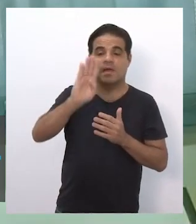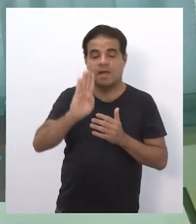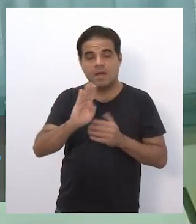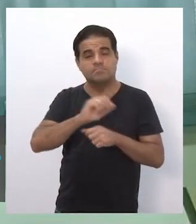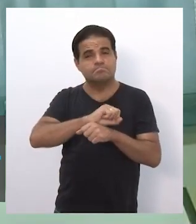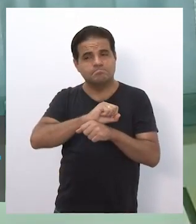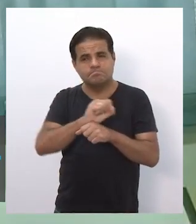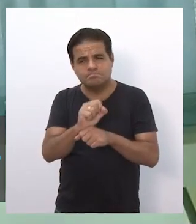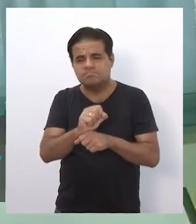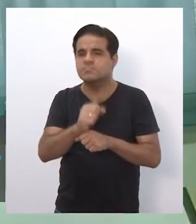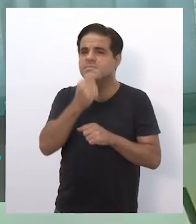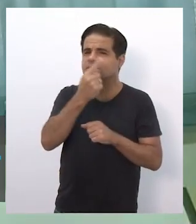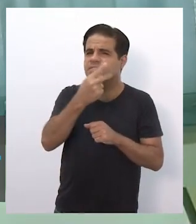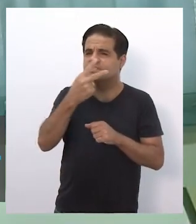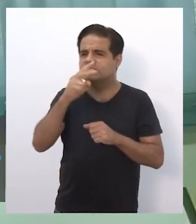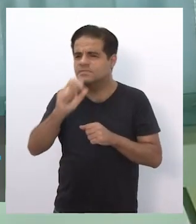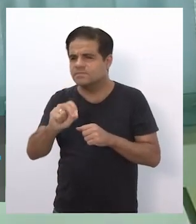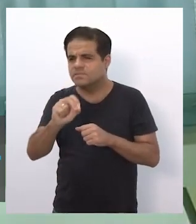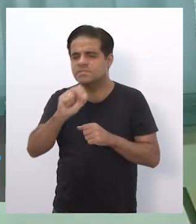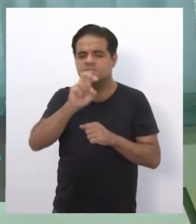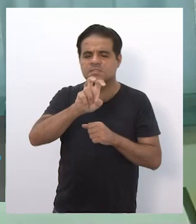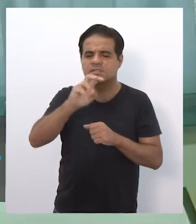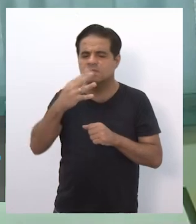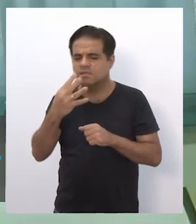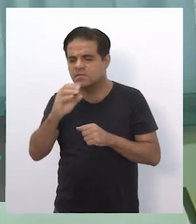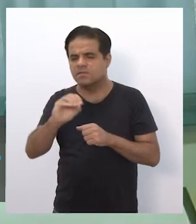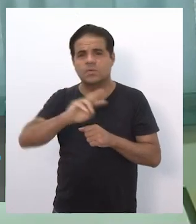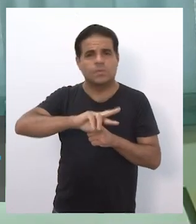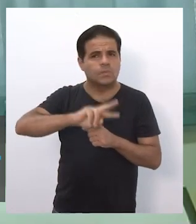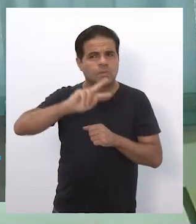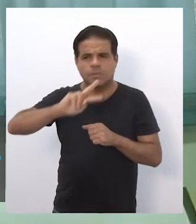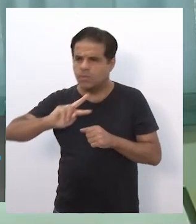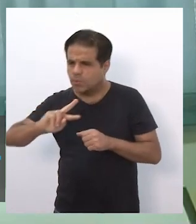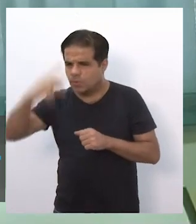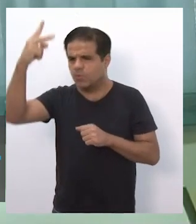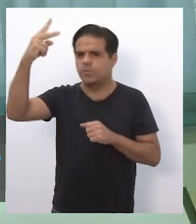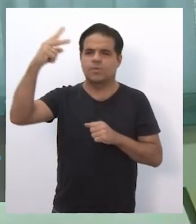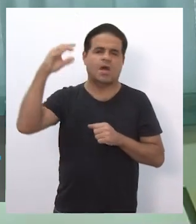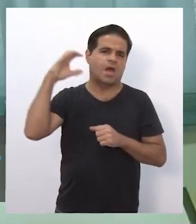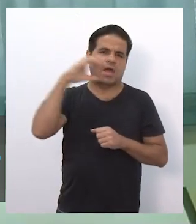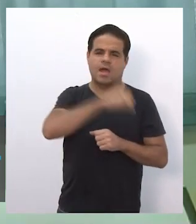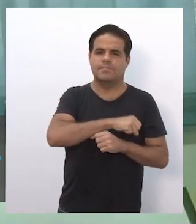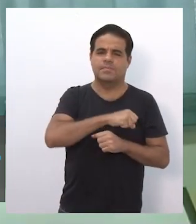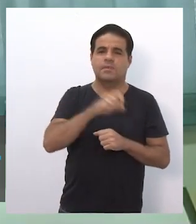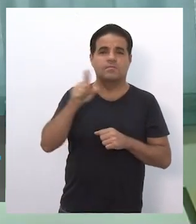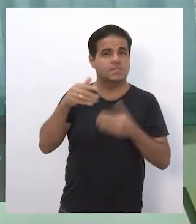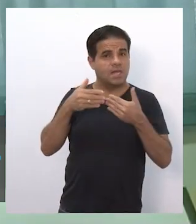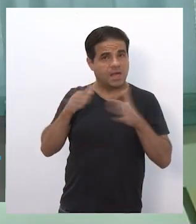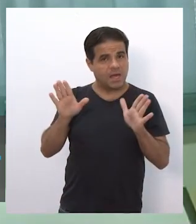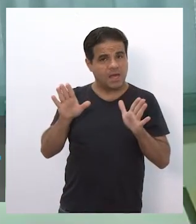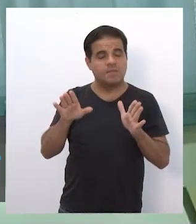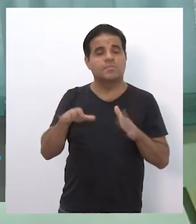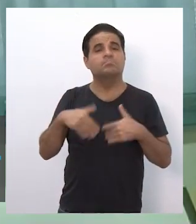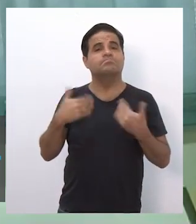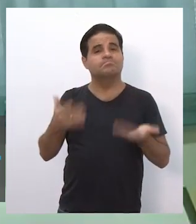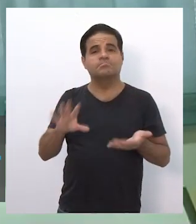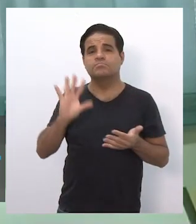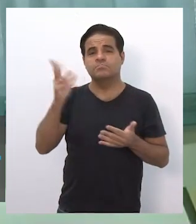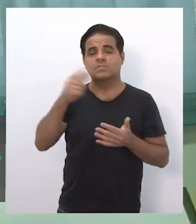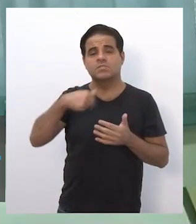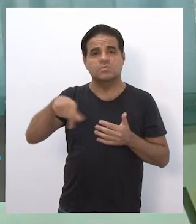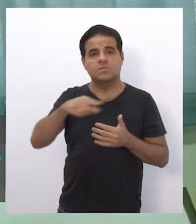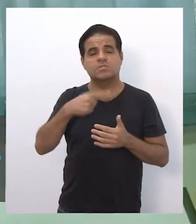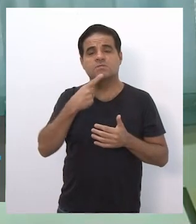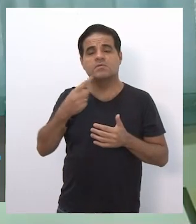de 120 para 540. É uma velocidade muito alta que se dá quando você vai abrir. Então, o que acontece? Nós estamos falando